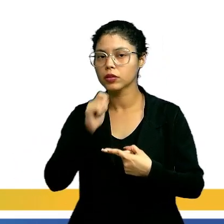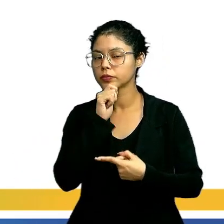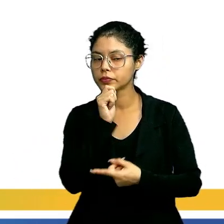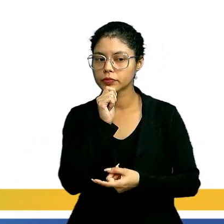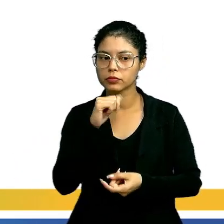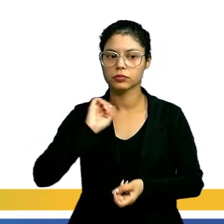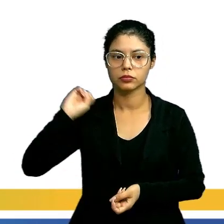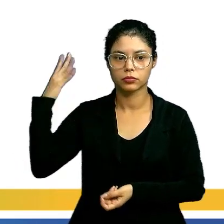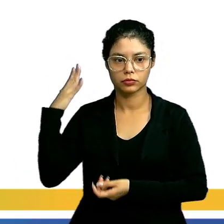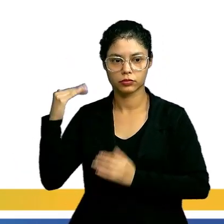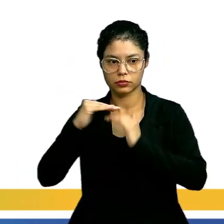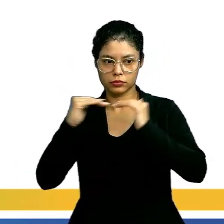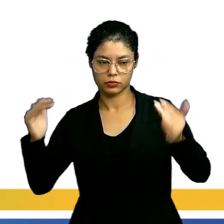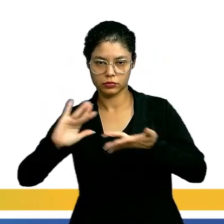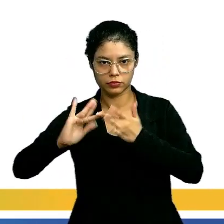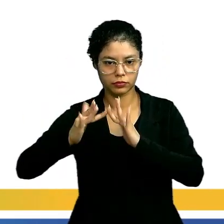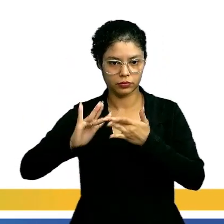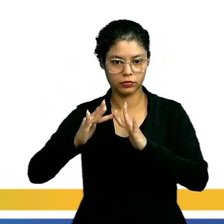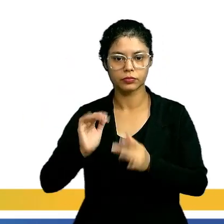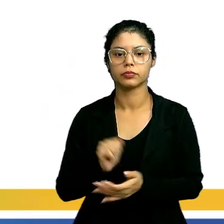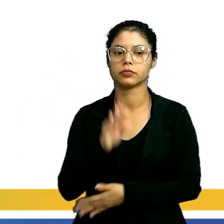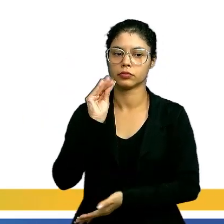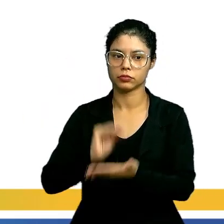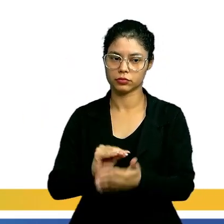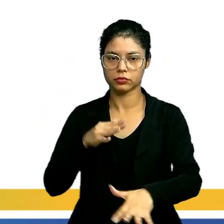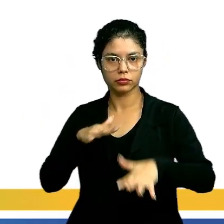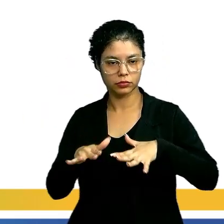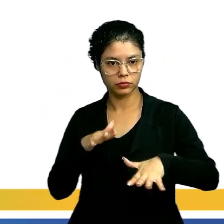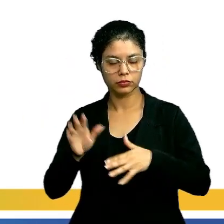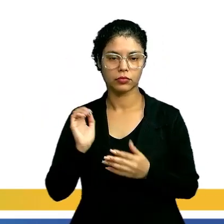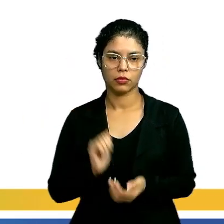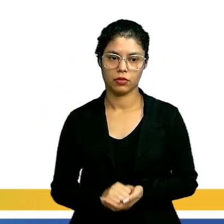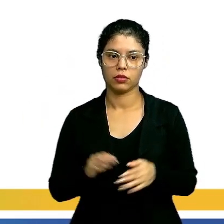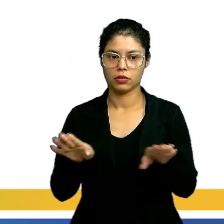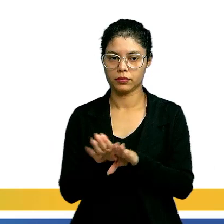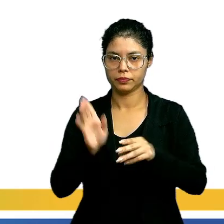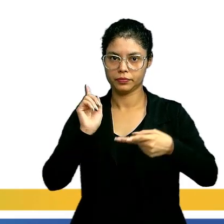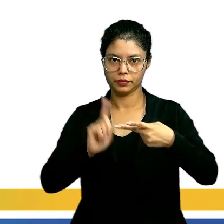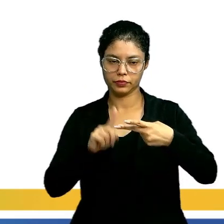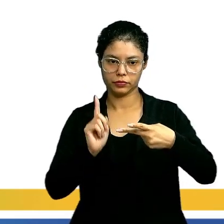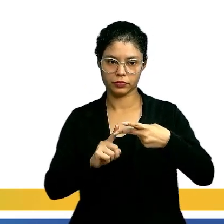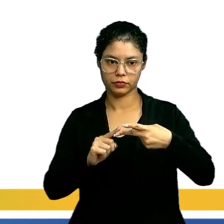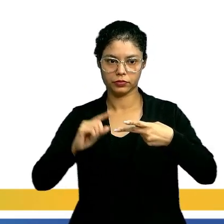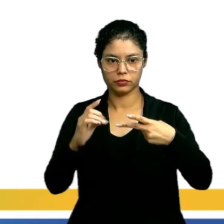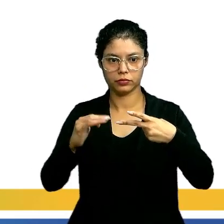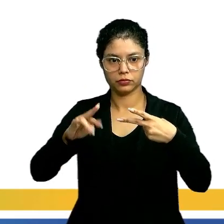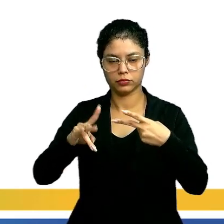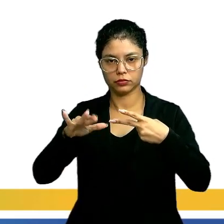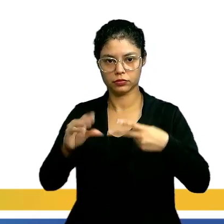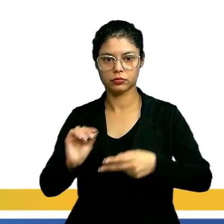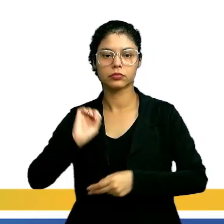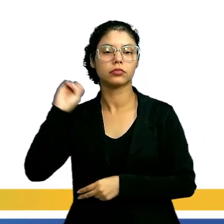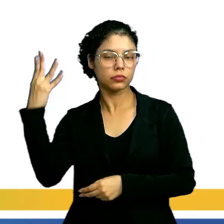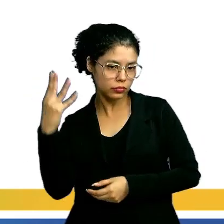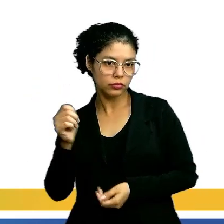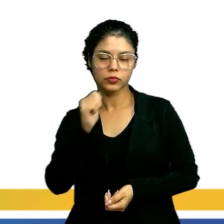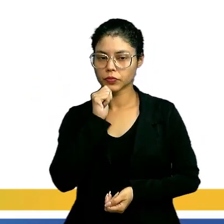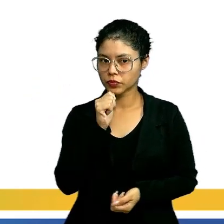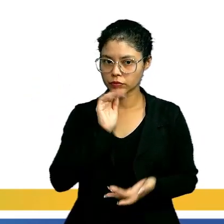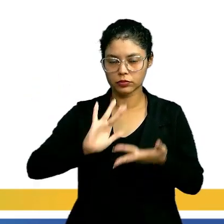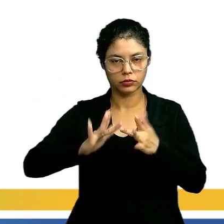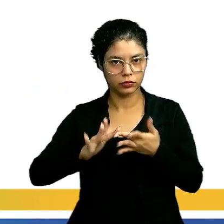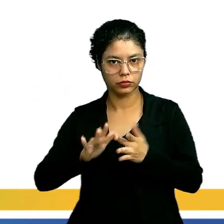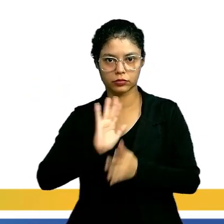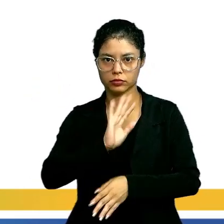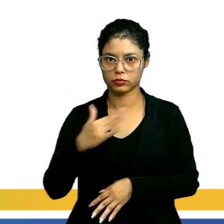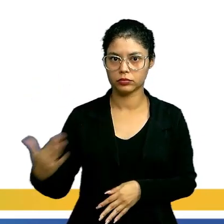atua entre as superfícies de contato na ausência de movimento. E temos a força de atrito cinético, que atua entre as superfícies de